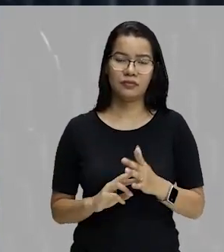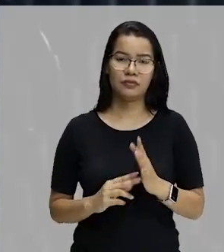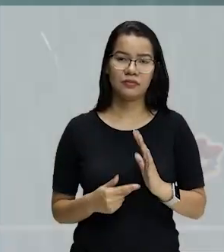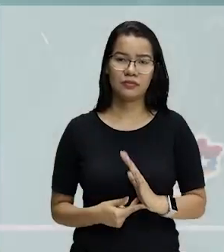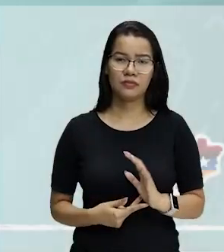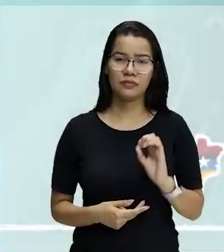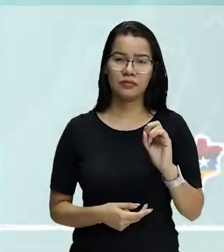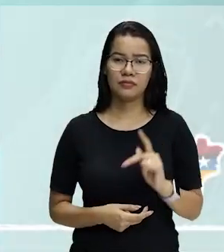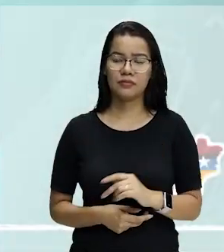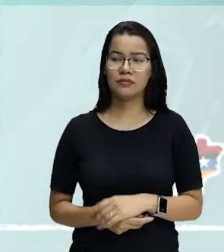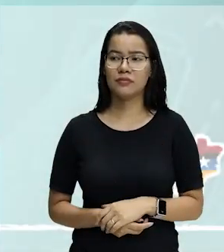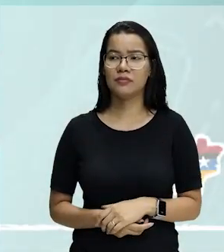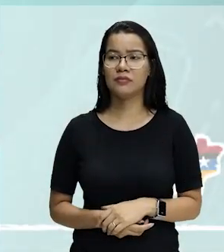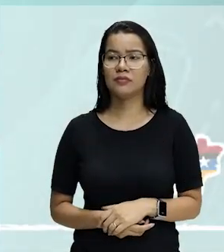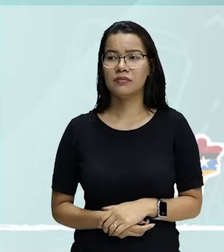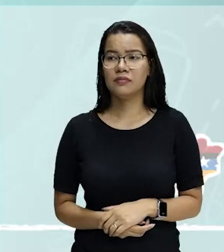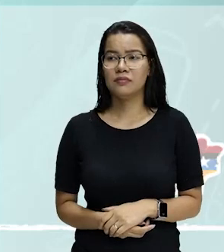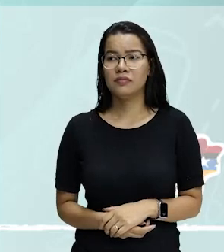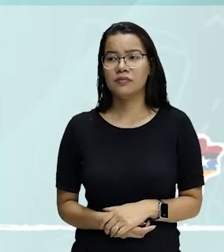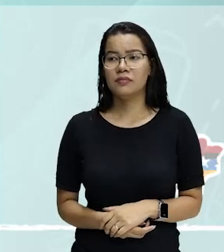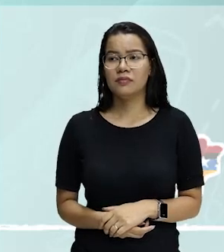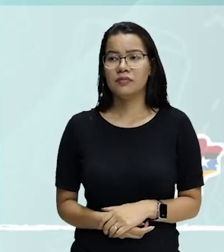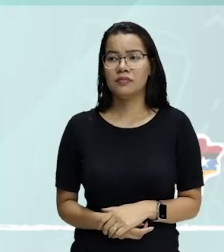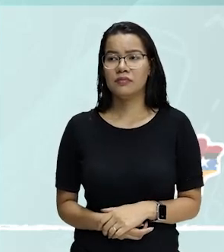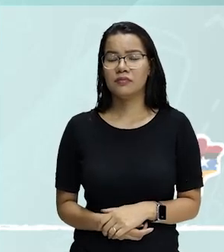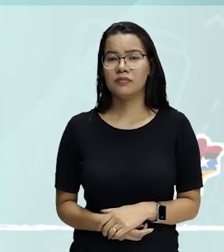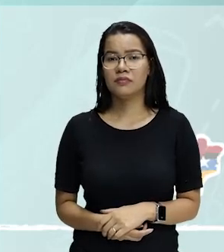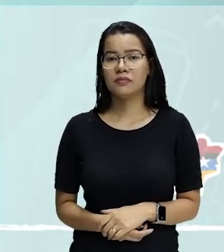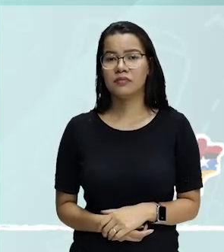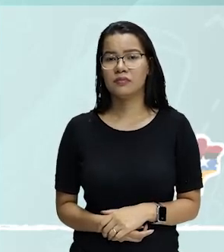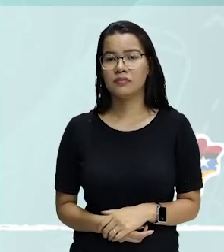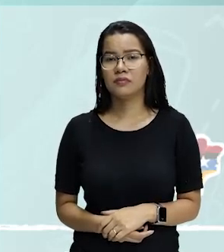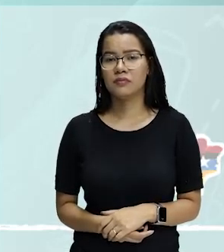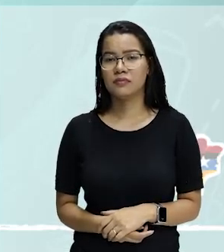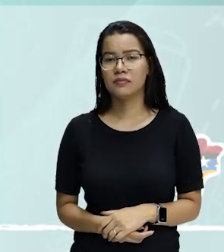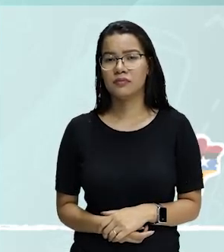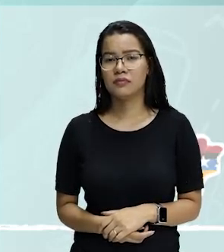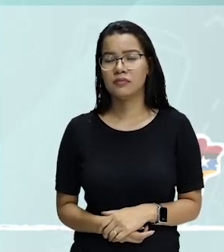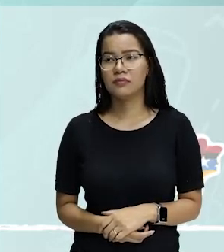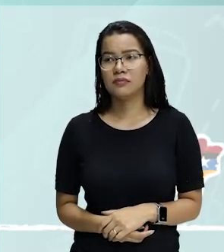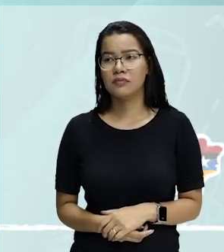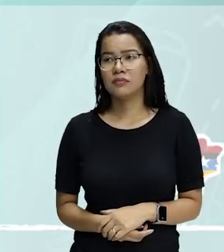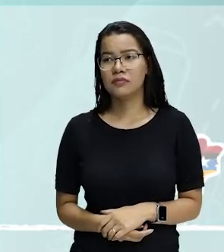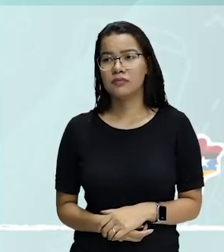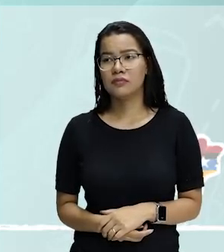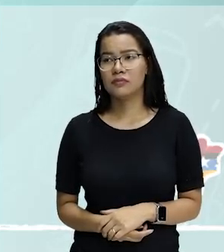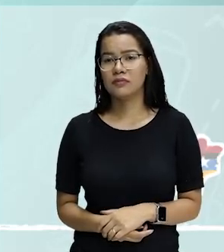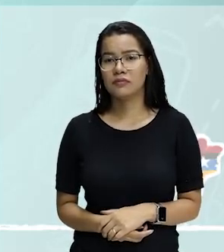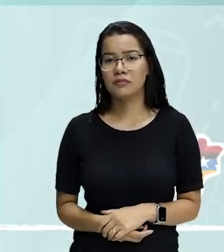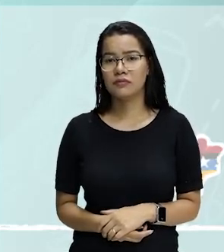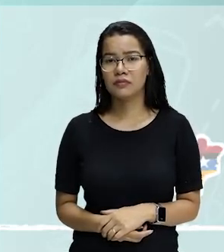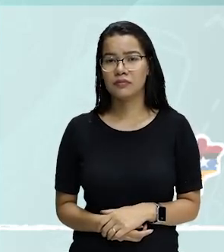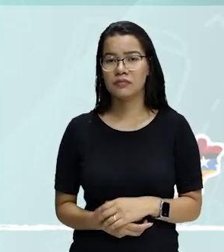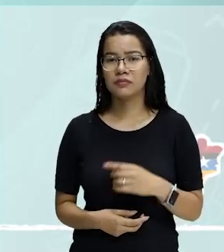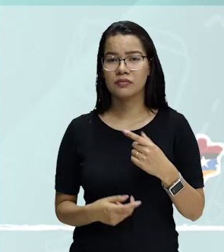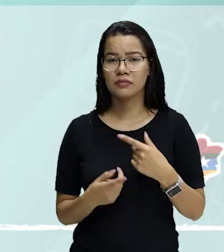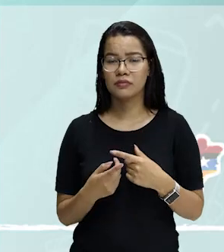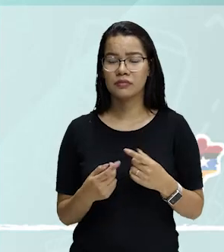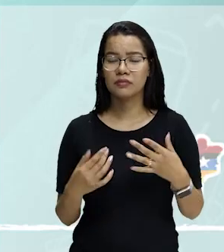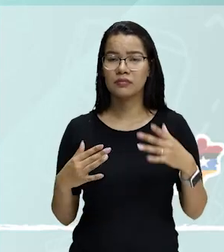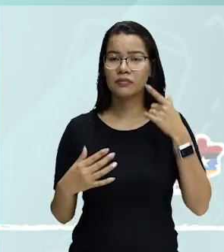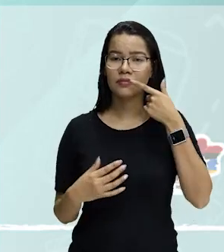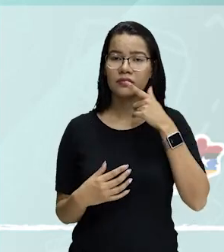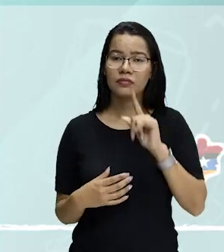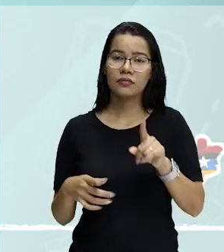tá? What, seguido da preposição for. Nesse caso, é para obter também